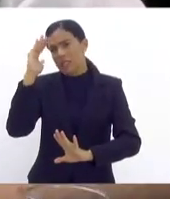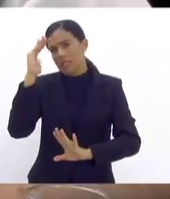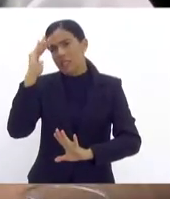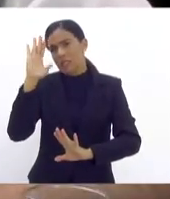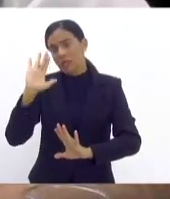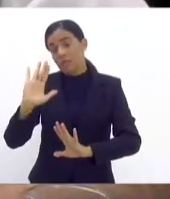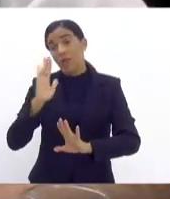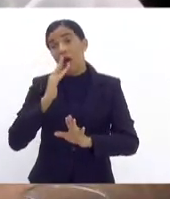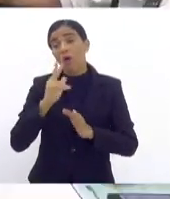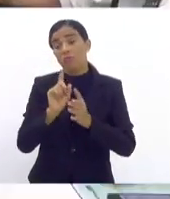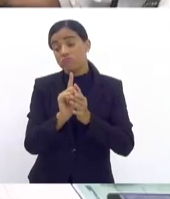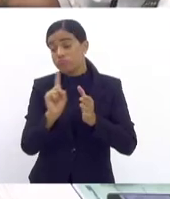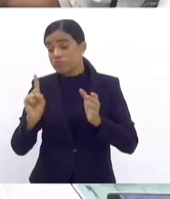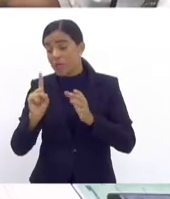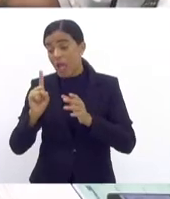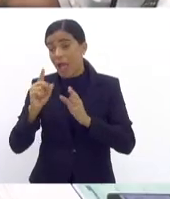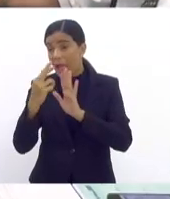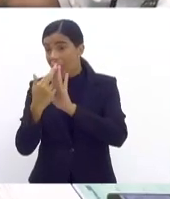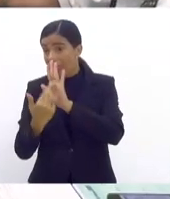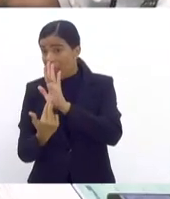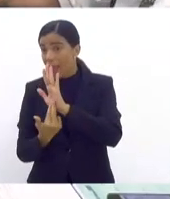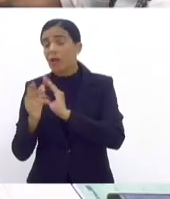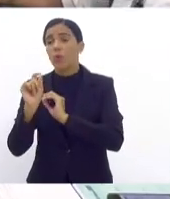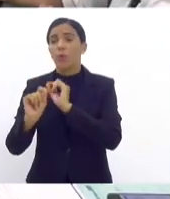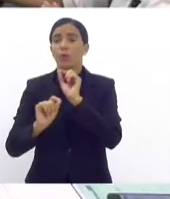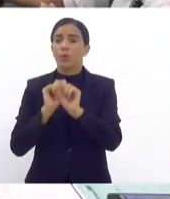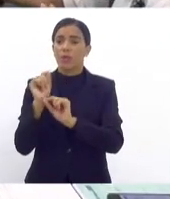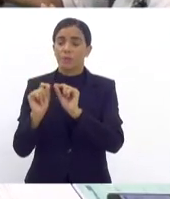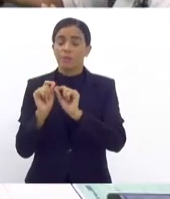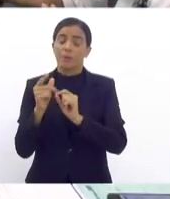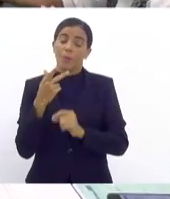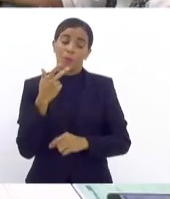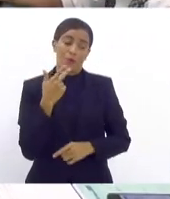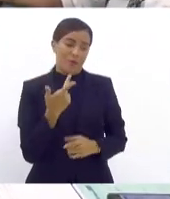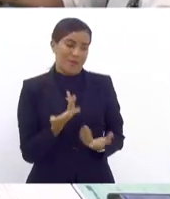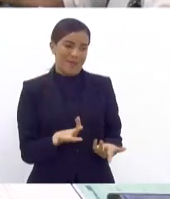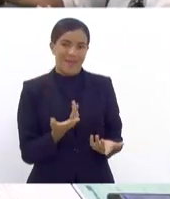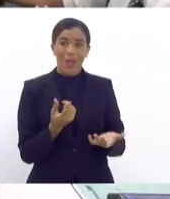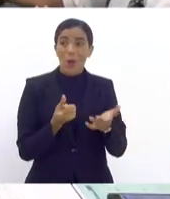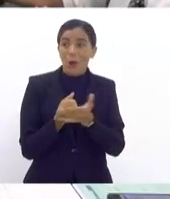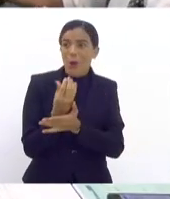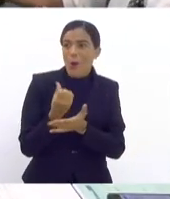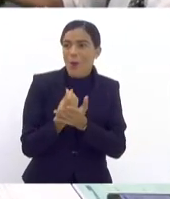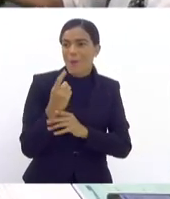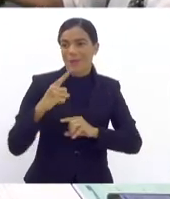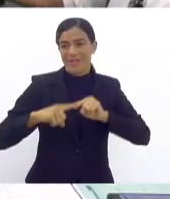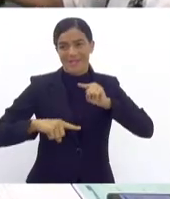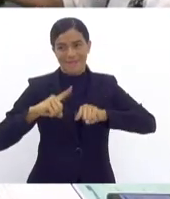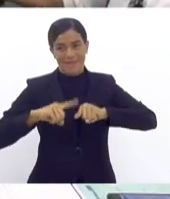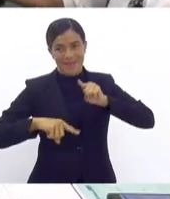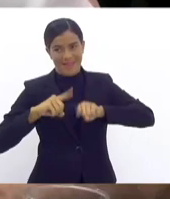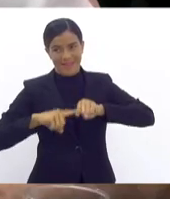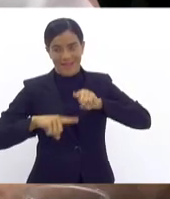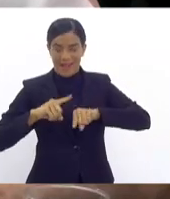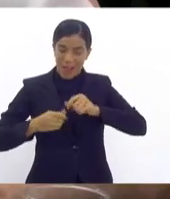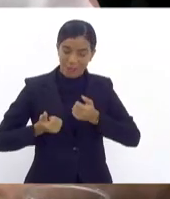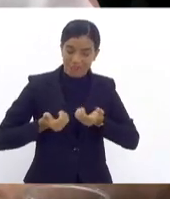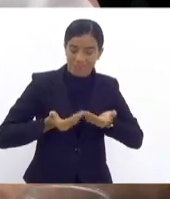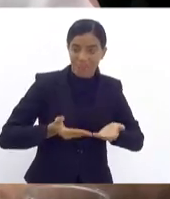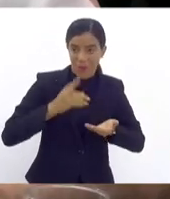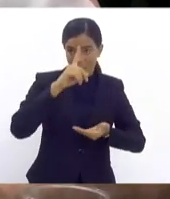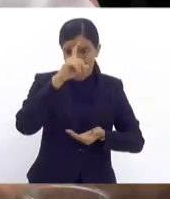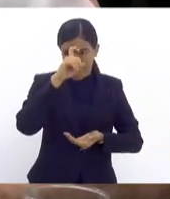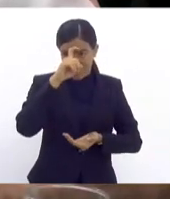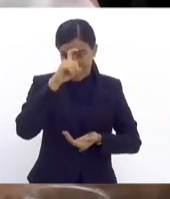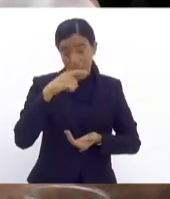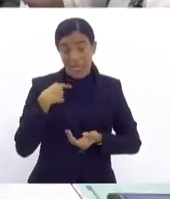Como exceção à regra, eu falei dessa maneira. Tá bom. Pelo fato de ser compra de equipamento agora... Já entendi. A gente